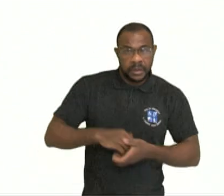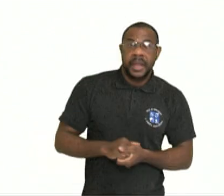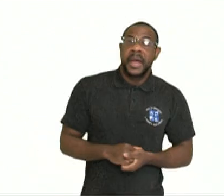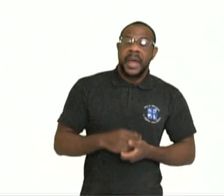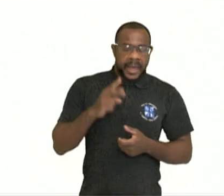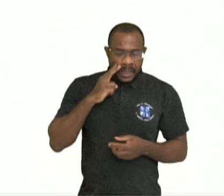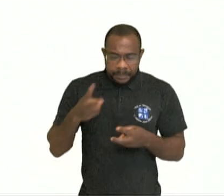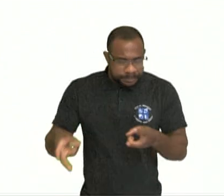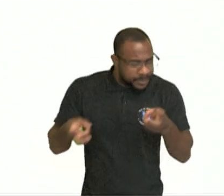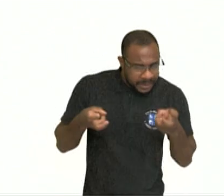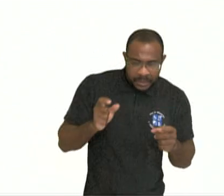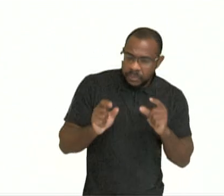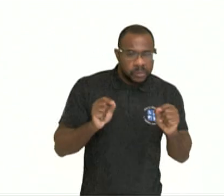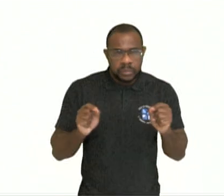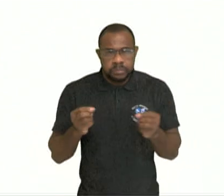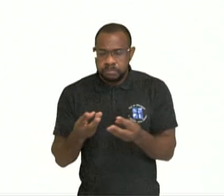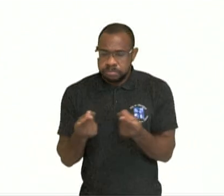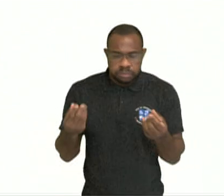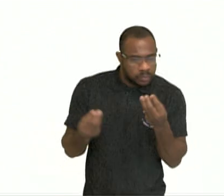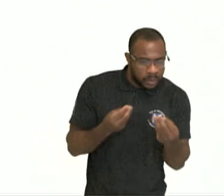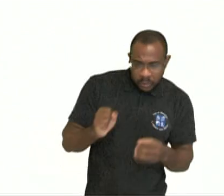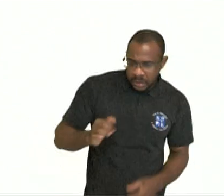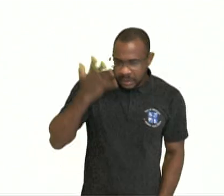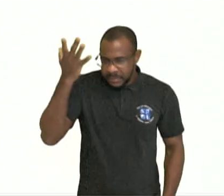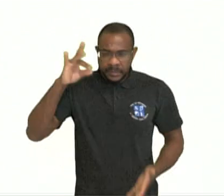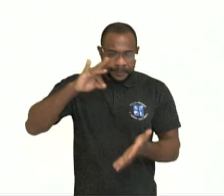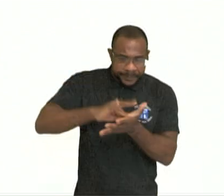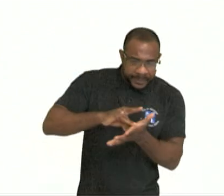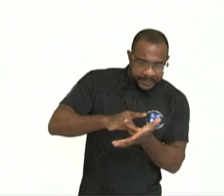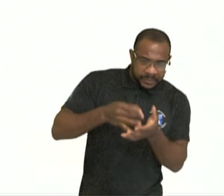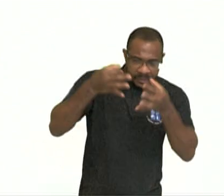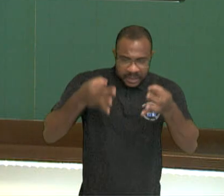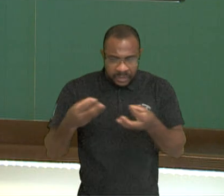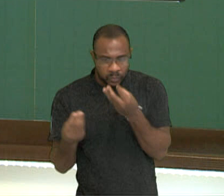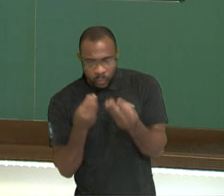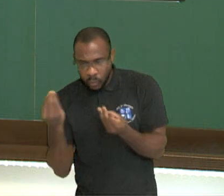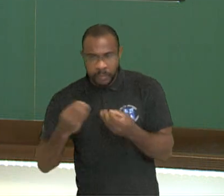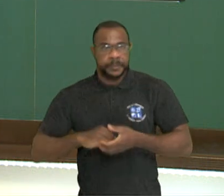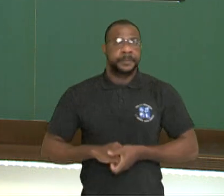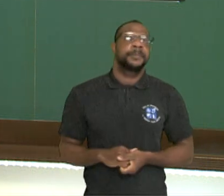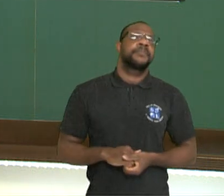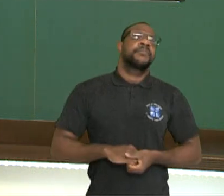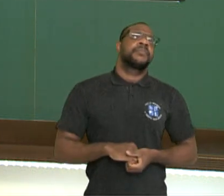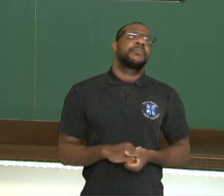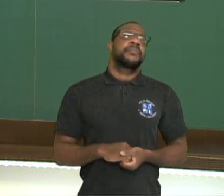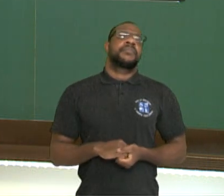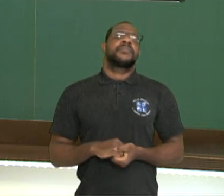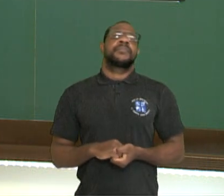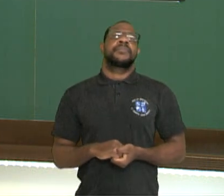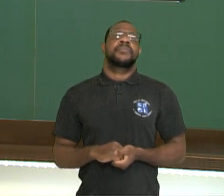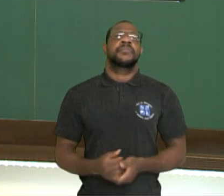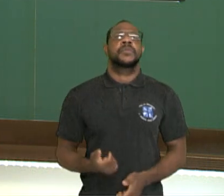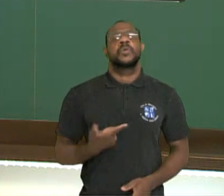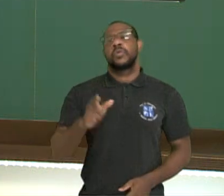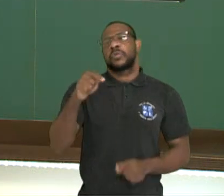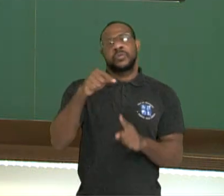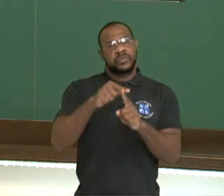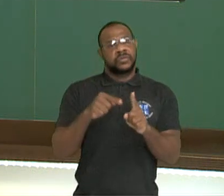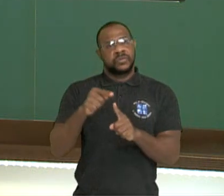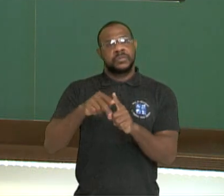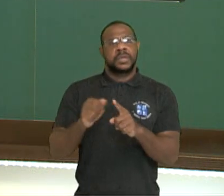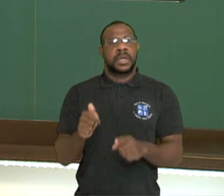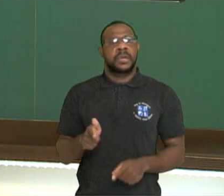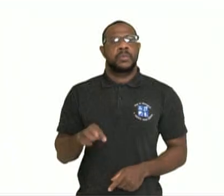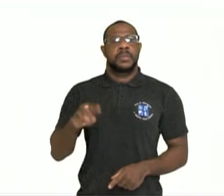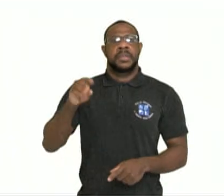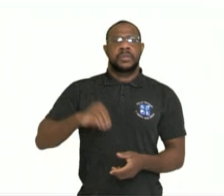qualifica ou desqualifica os acontecimentos, os fatos. Outros tipos de argumentos, causas e